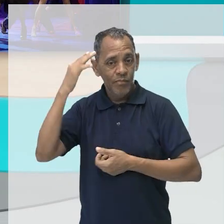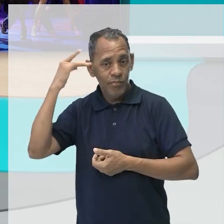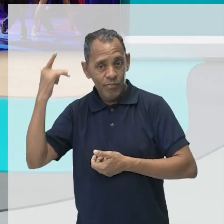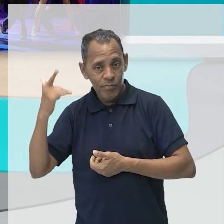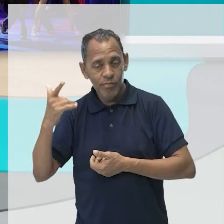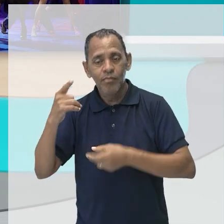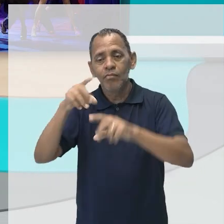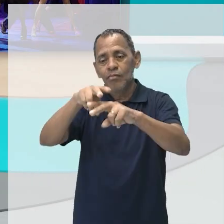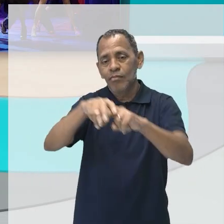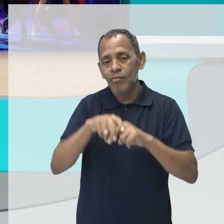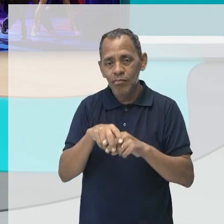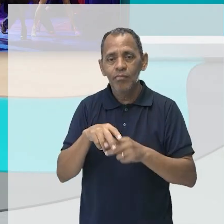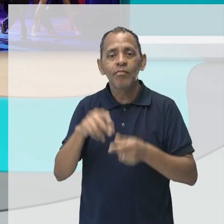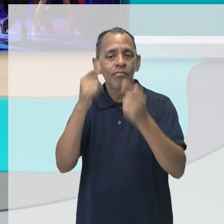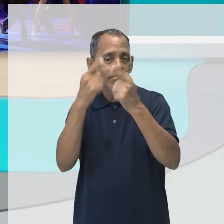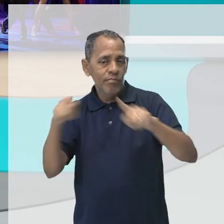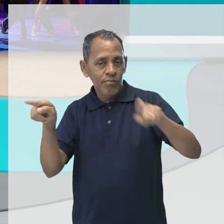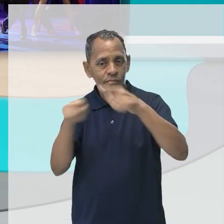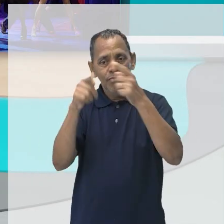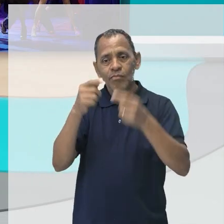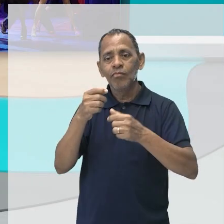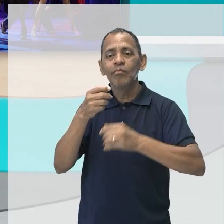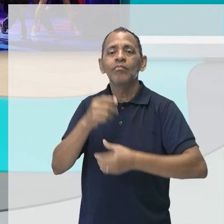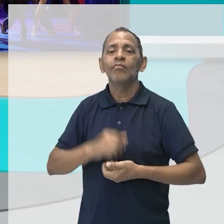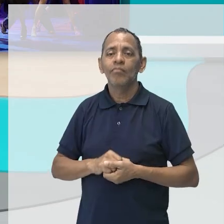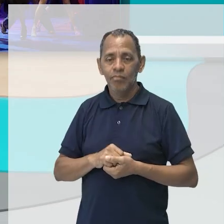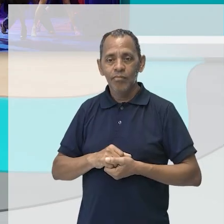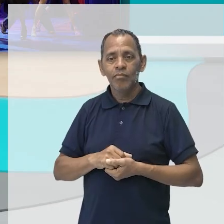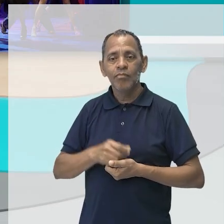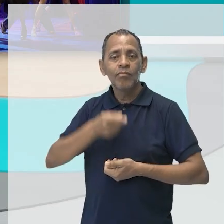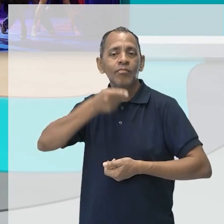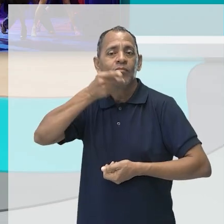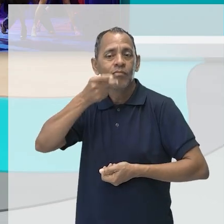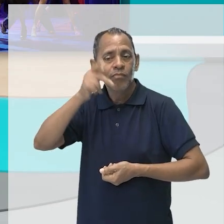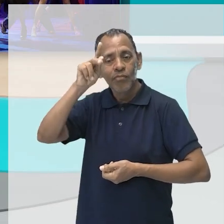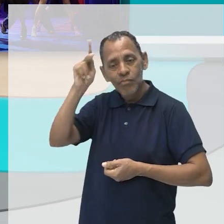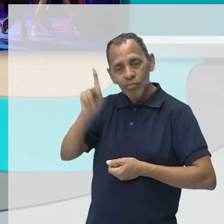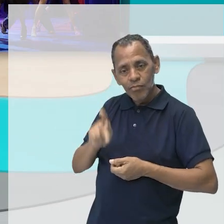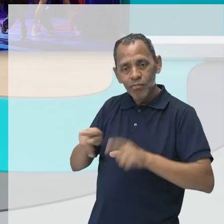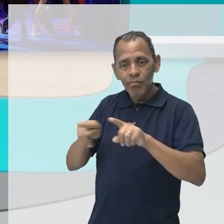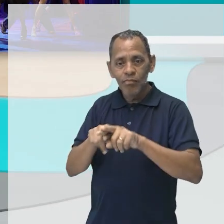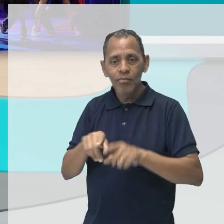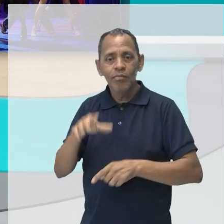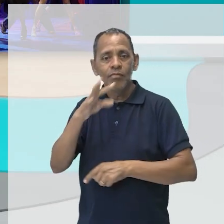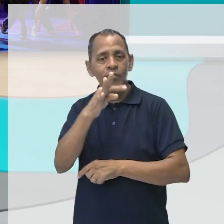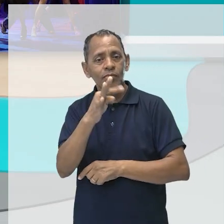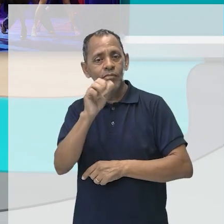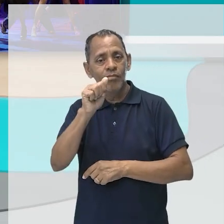cantando tango, cantando histórias de tango. Então,